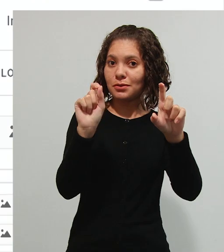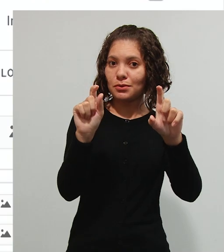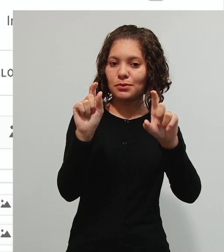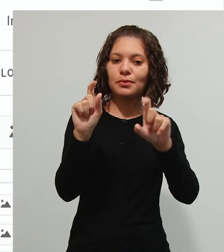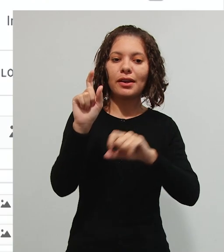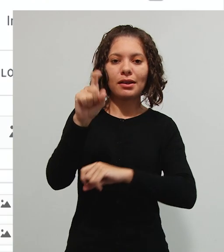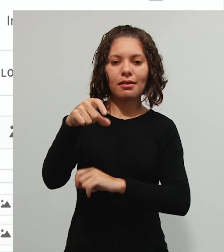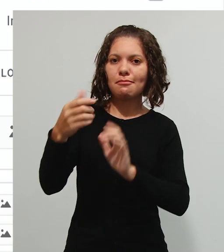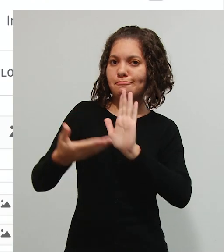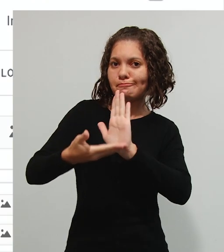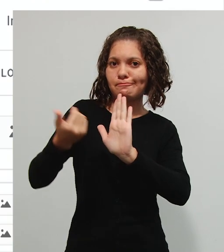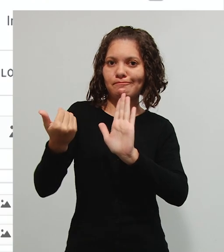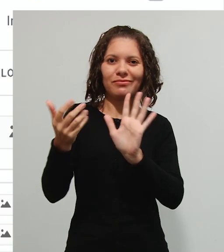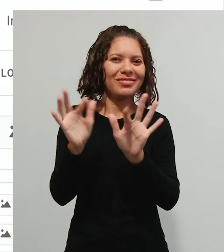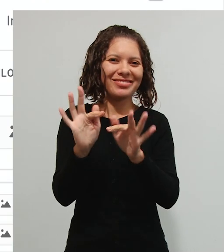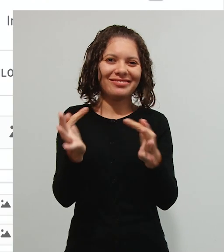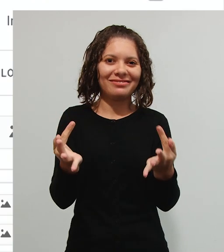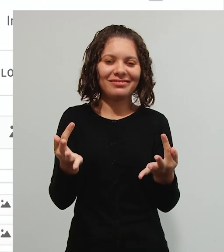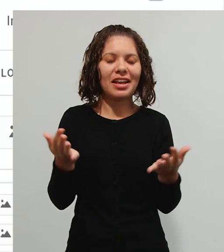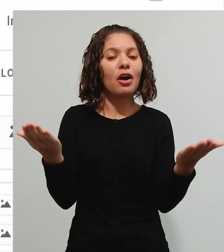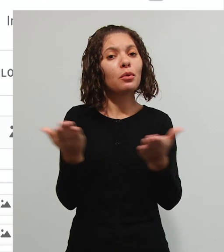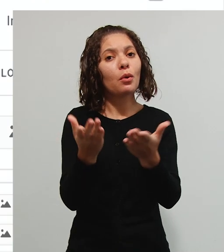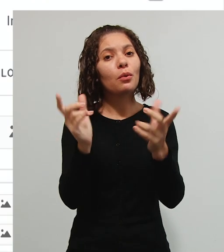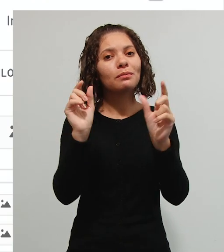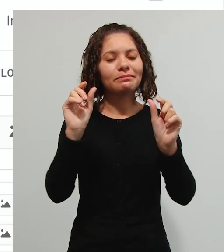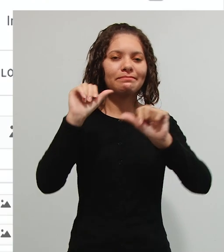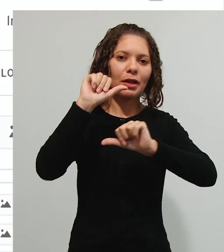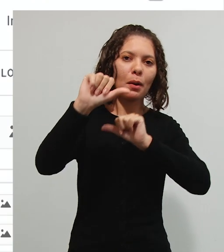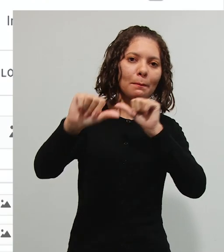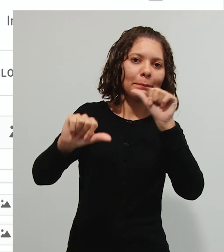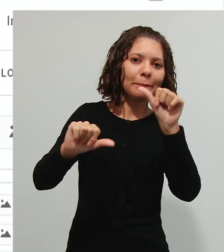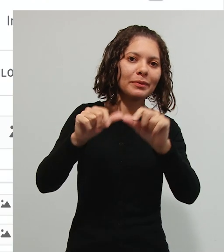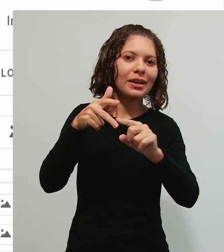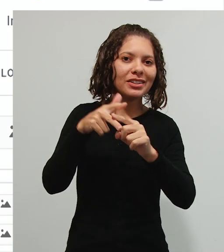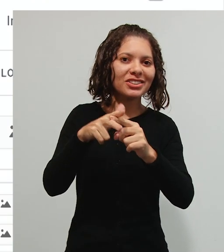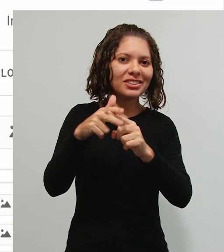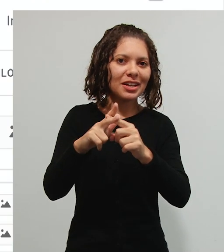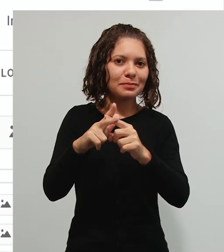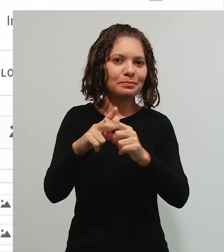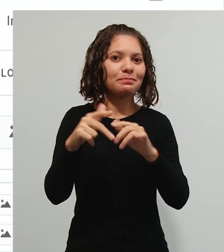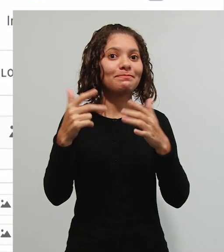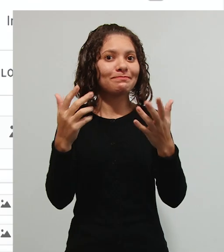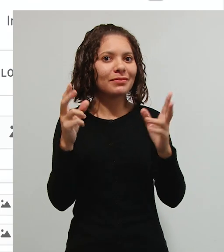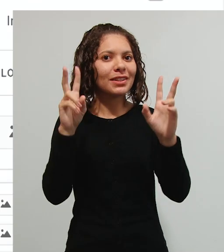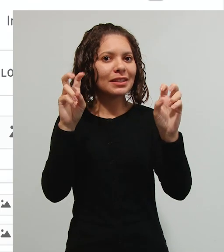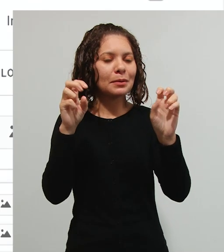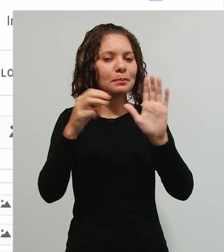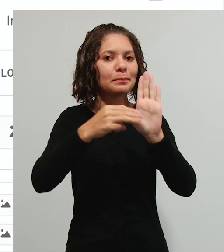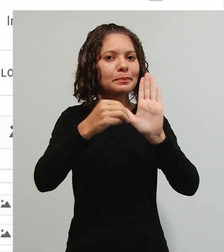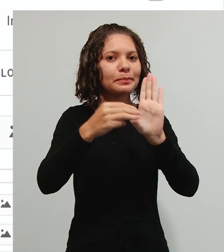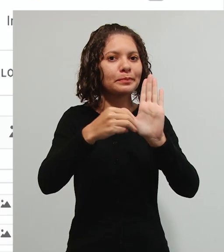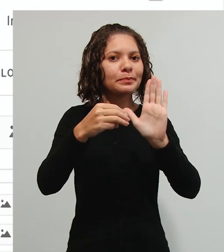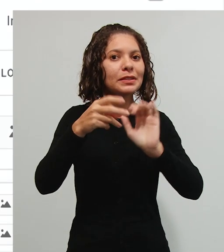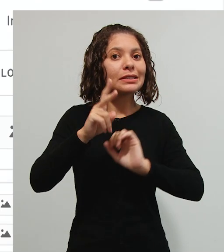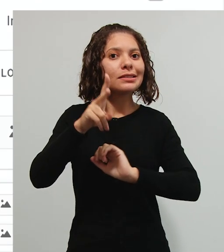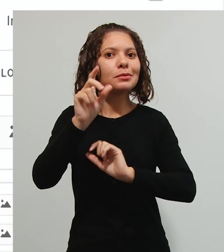Do ponto de vista da metodologia, a opção é sempre Arial ou Times, tá? Mas a